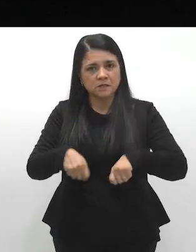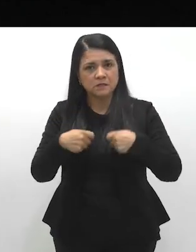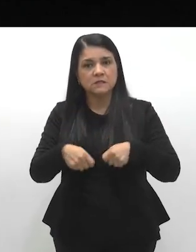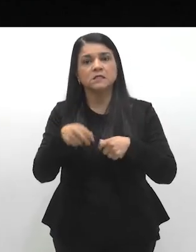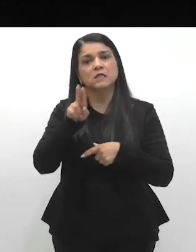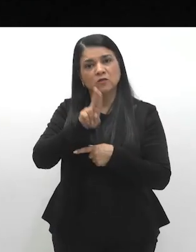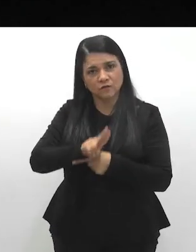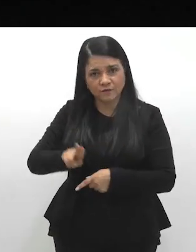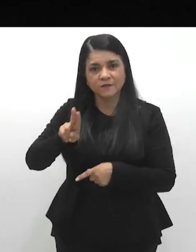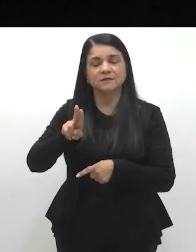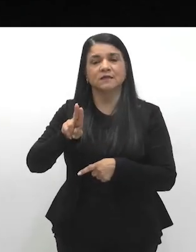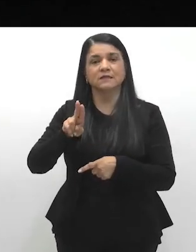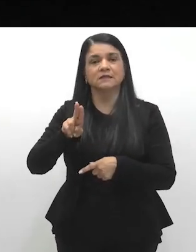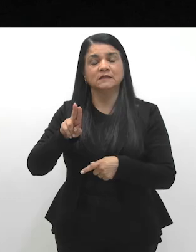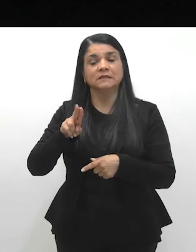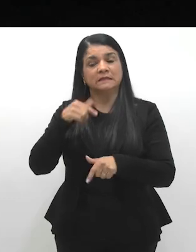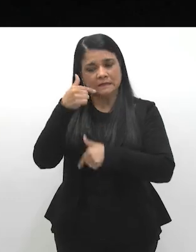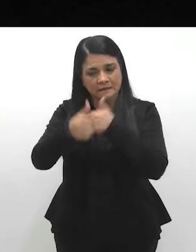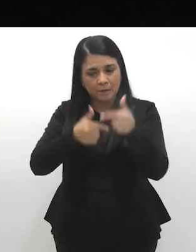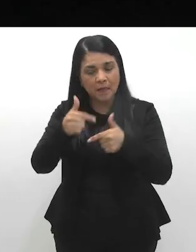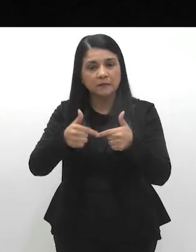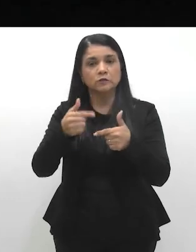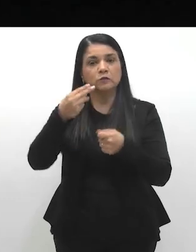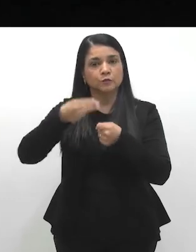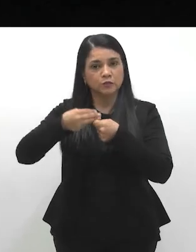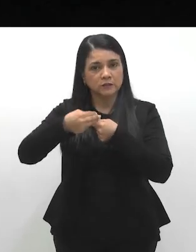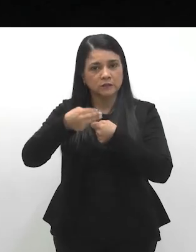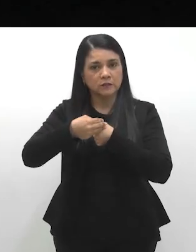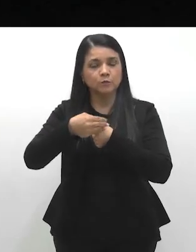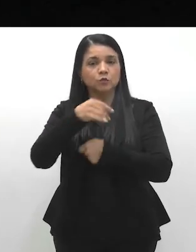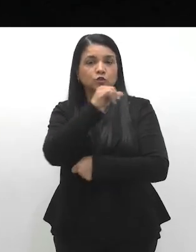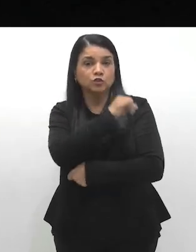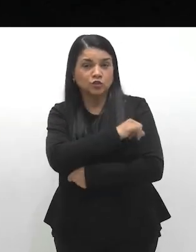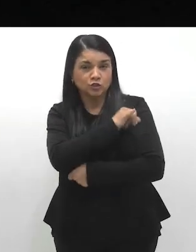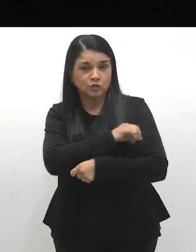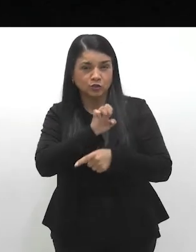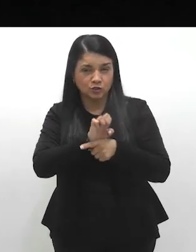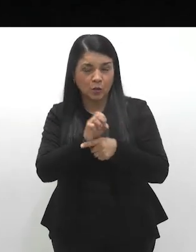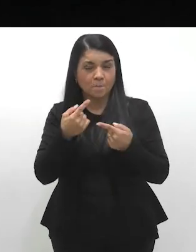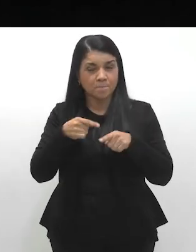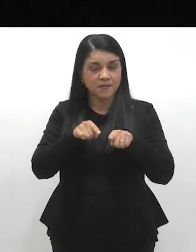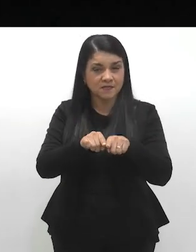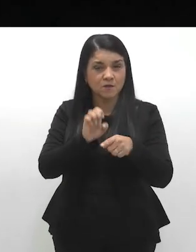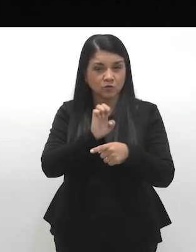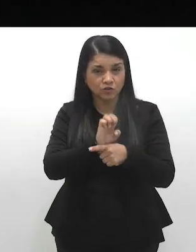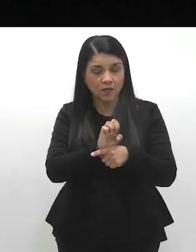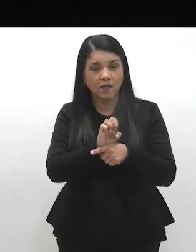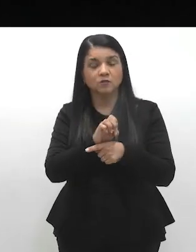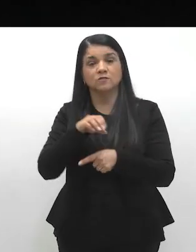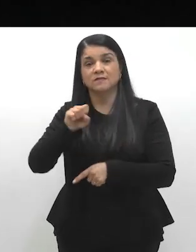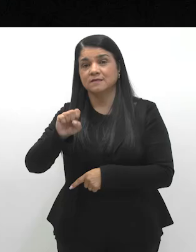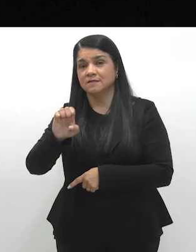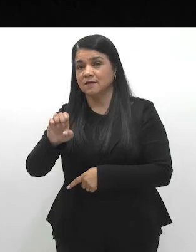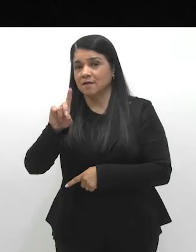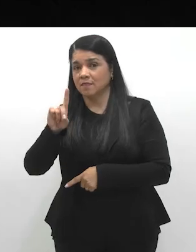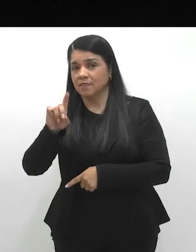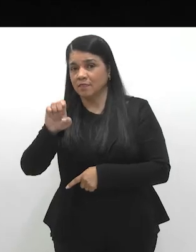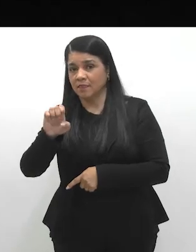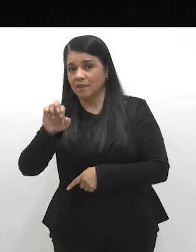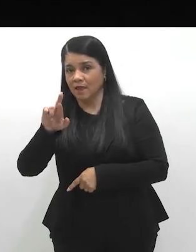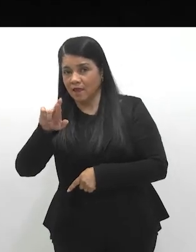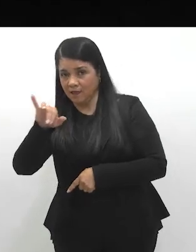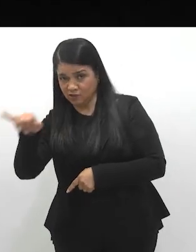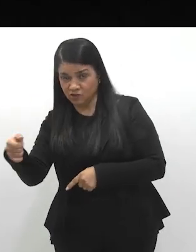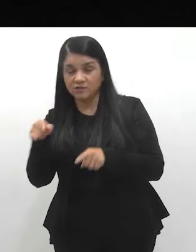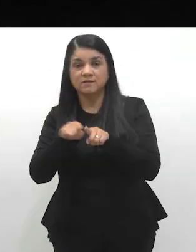atrás. Então, nós estamos trabalhando com essa formação dentro do município do estado do Rio de Janeiro, com a parceria com o Estado, com o CEDERJ, ou seja, uma